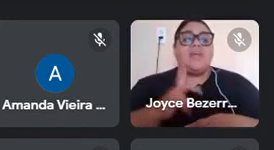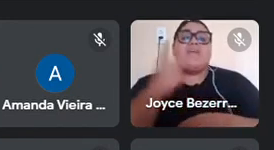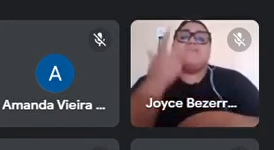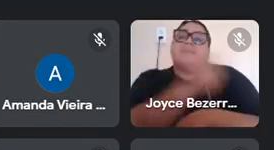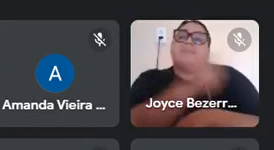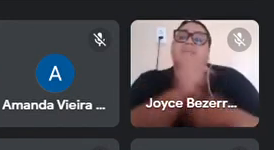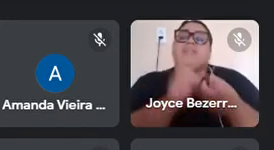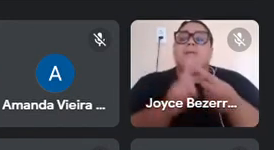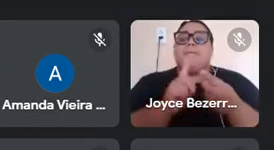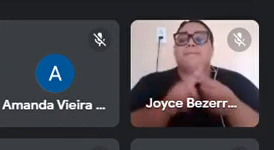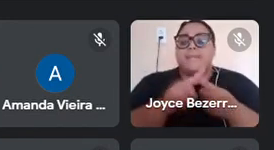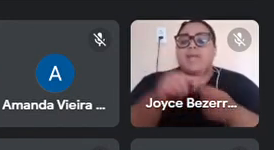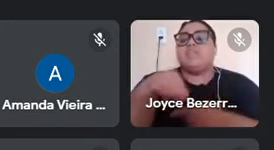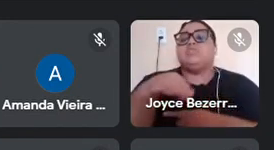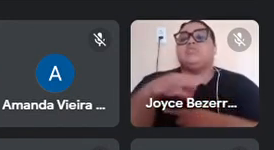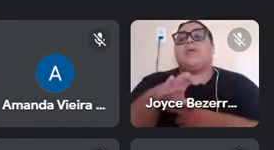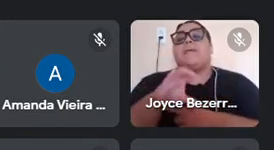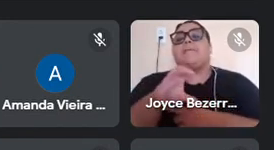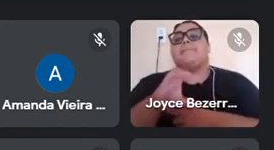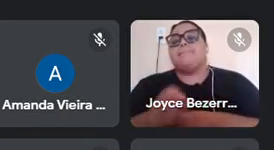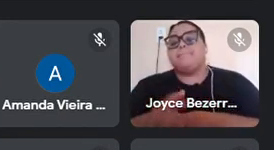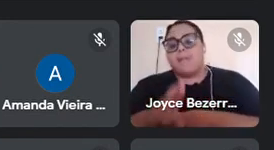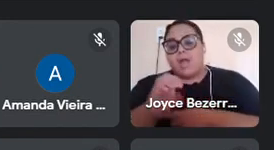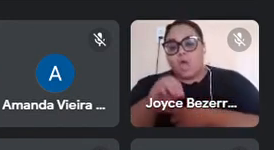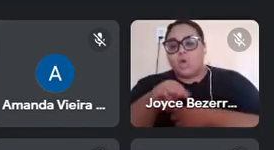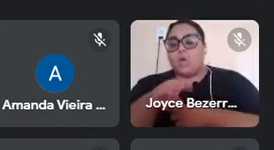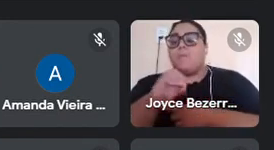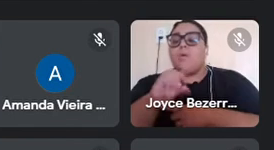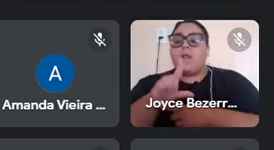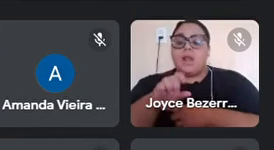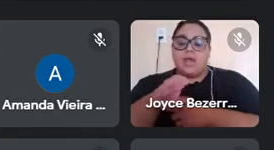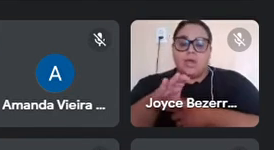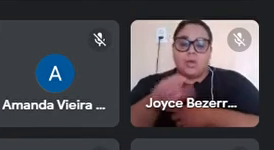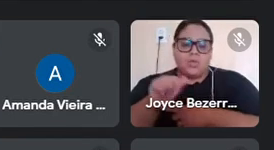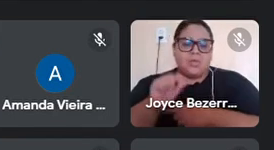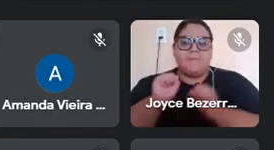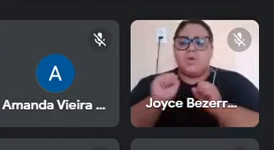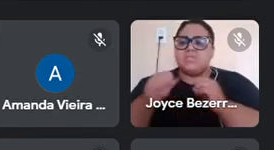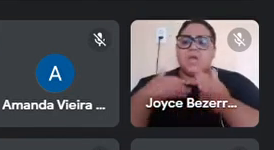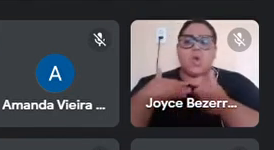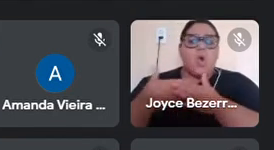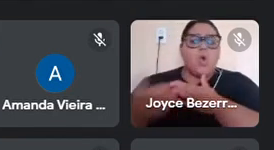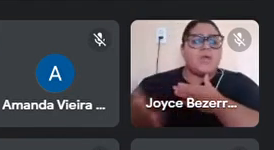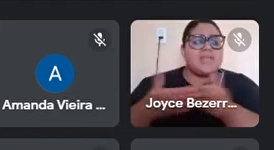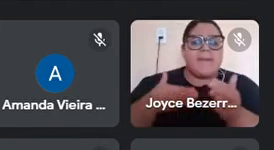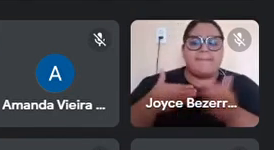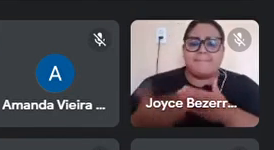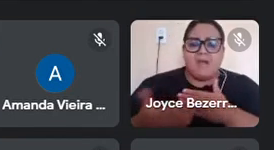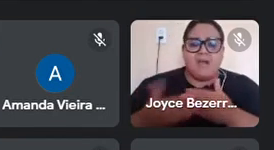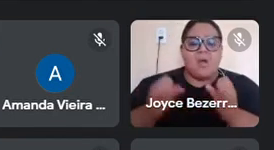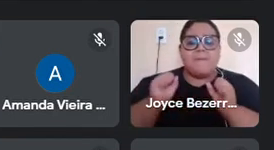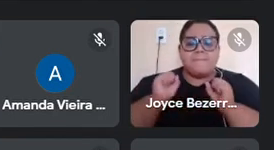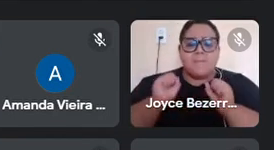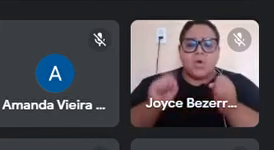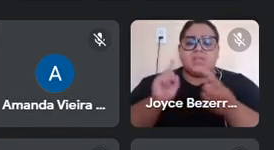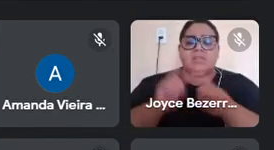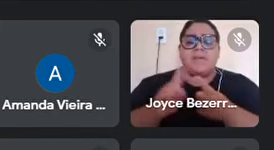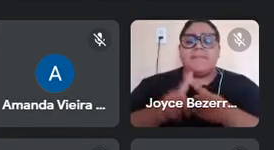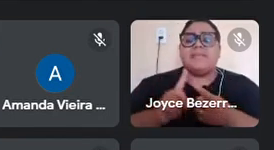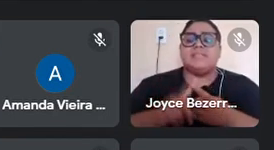macromoléculas purificadas, certo? Que podem ser qualquer macromolécula, uma proteína, um polissacarídeo, né?